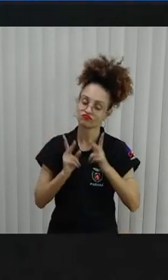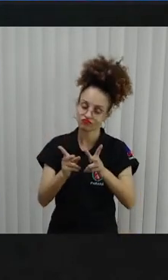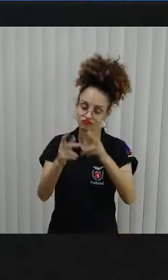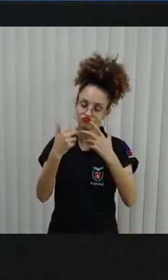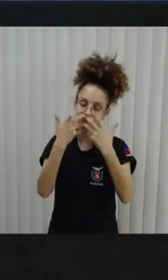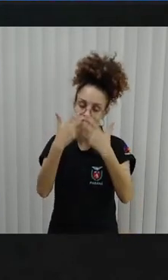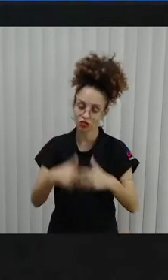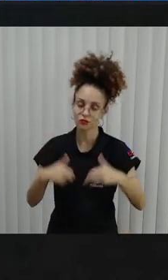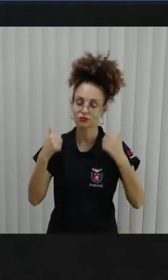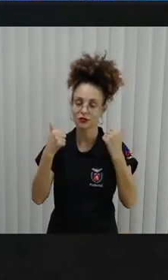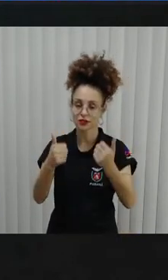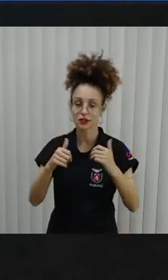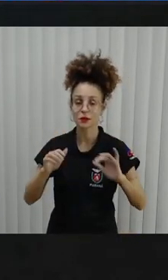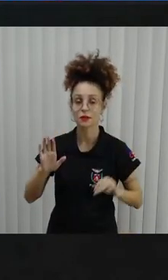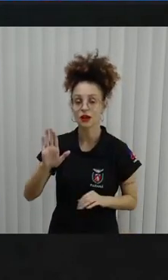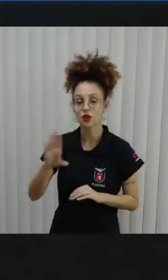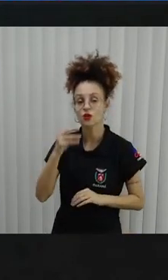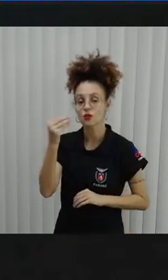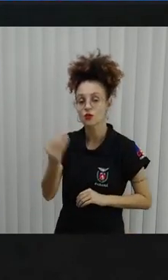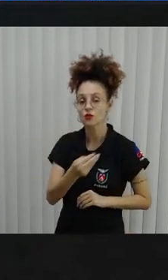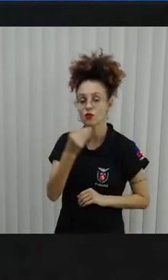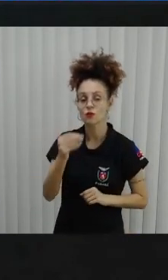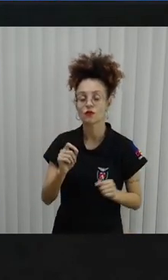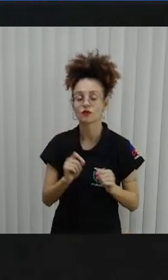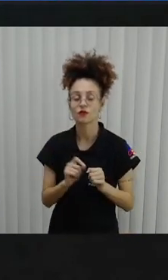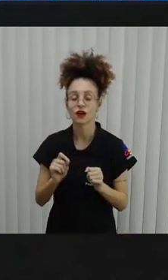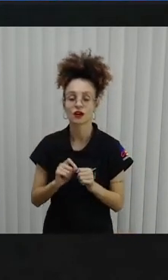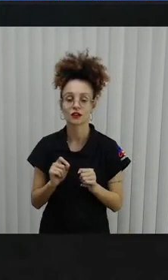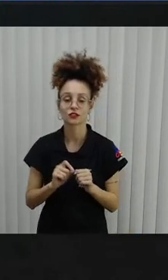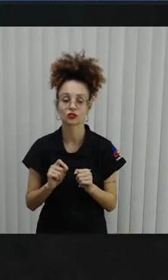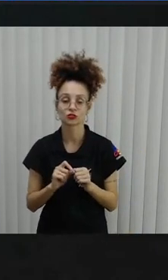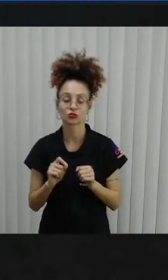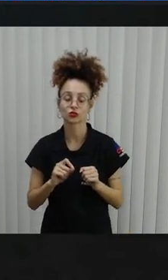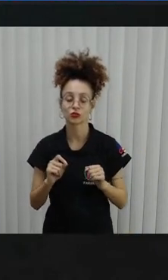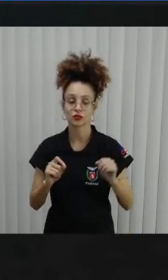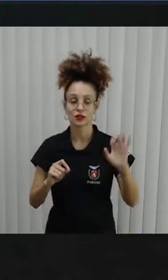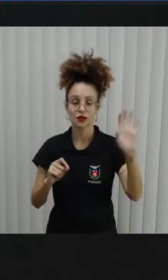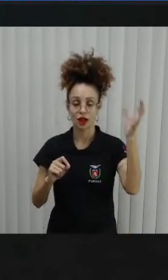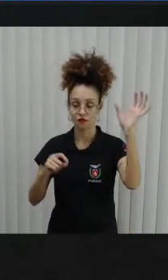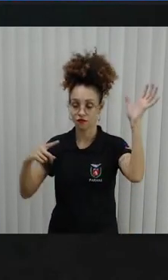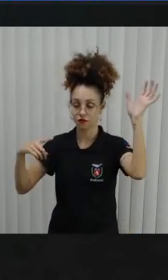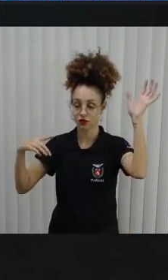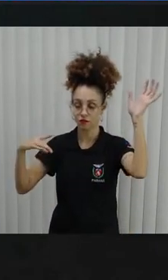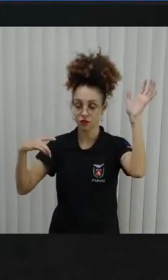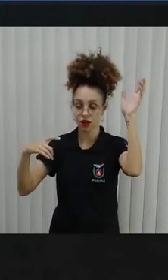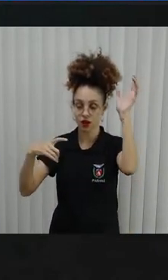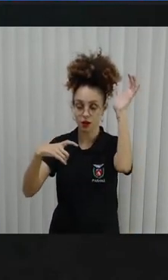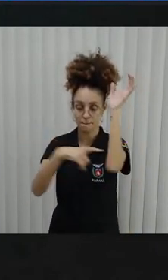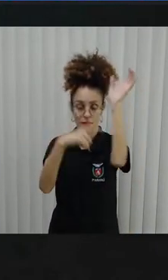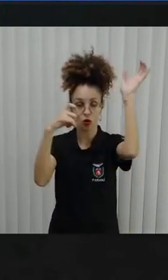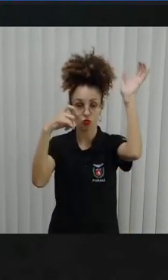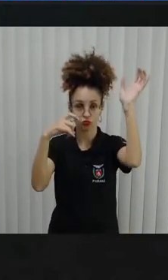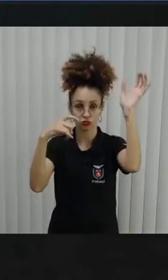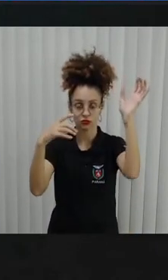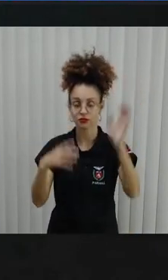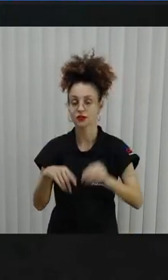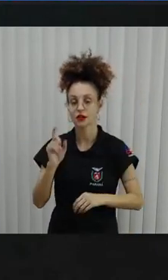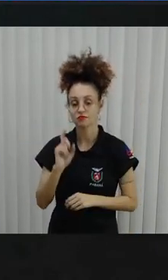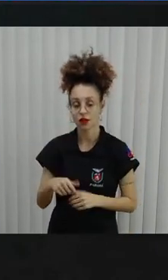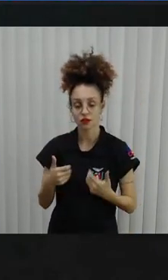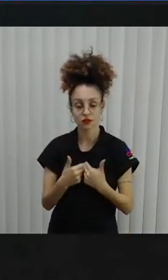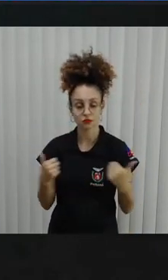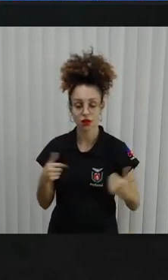funcionando. Beleza. Mas como é que eu faço para que quando a colisão aconteça, se eu apertar espaço, o Dino não